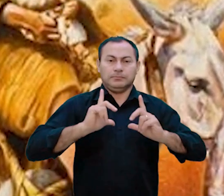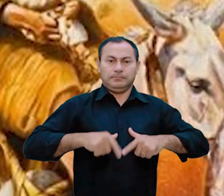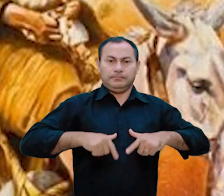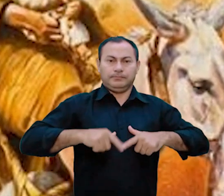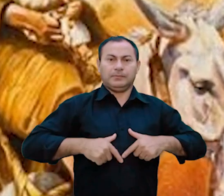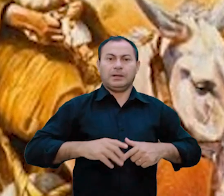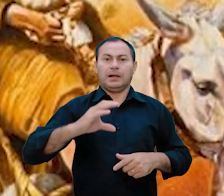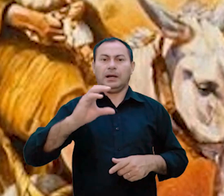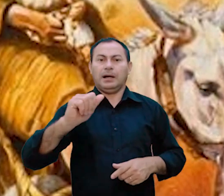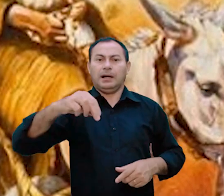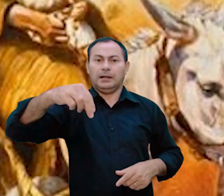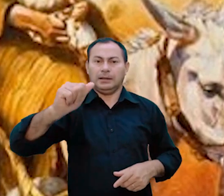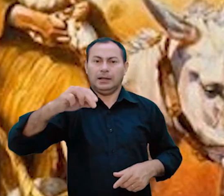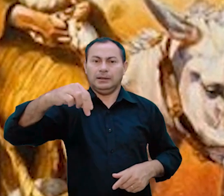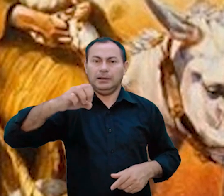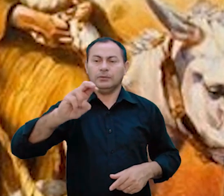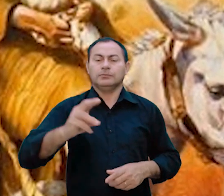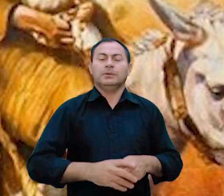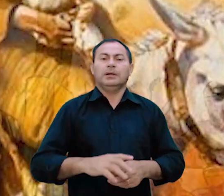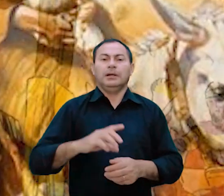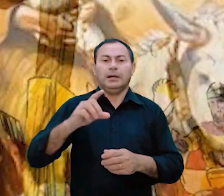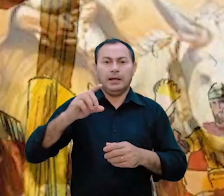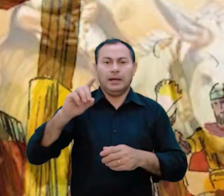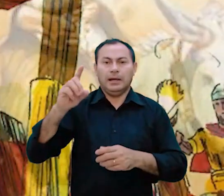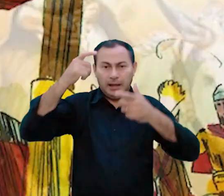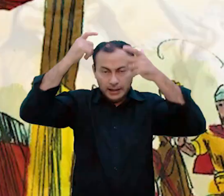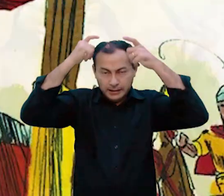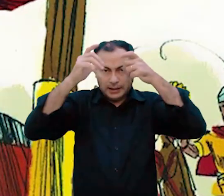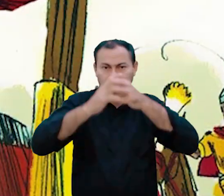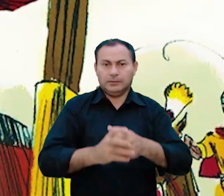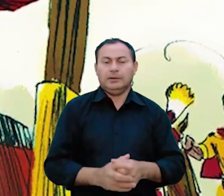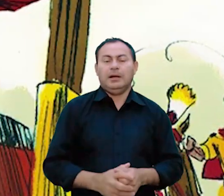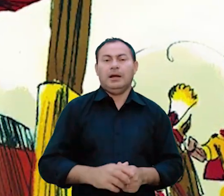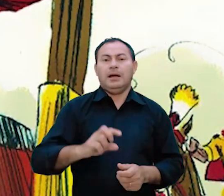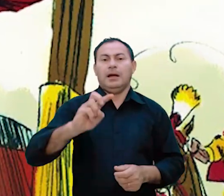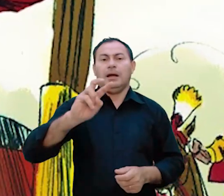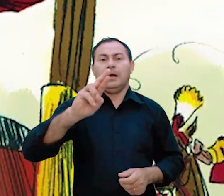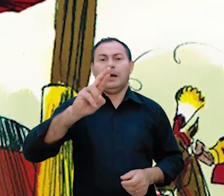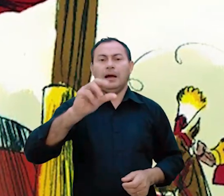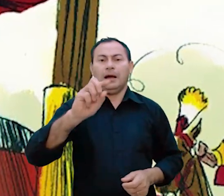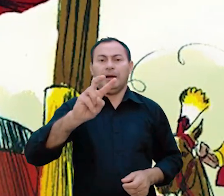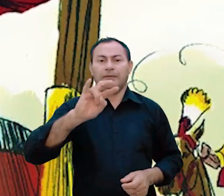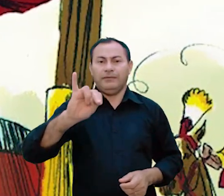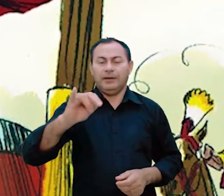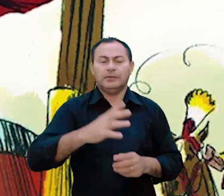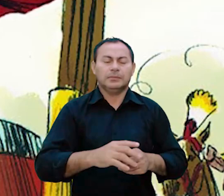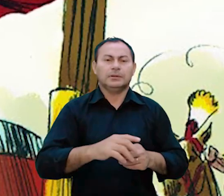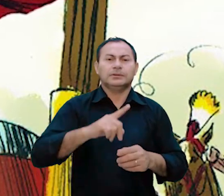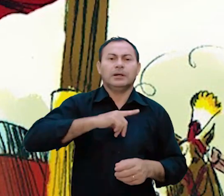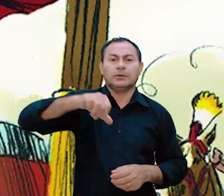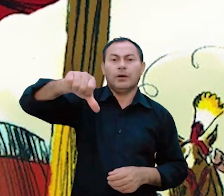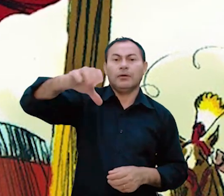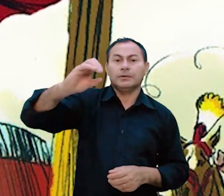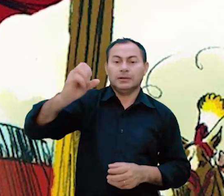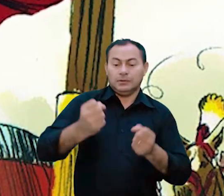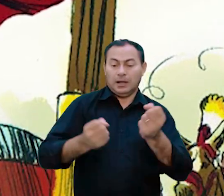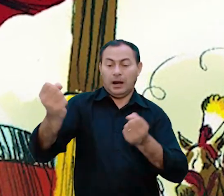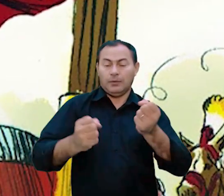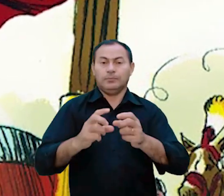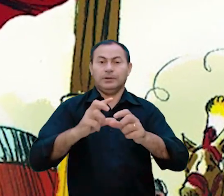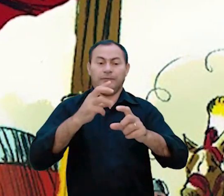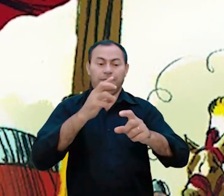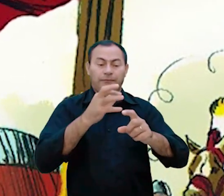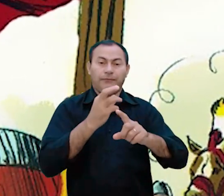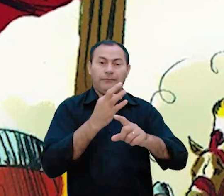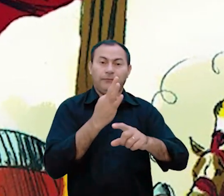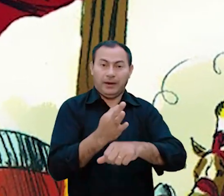conquista do povo de Israel pelos cananeus sob o reinado de Jabim, cujo general era Sísera, que possuía 900 carros de